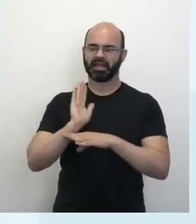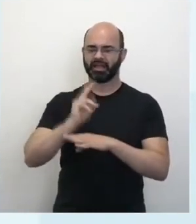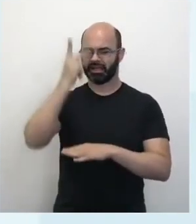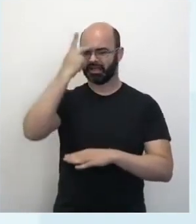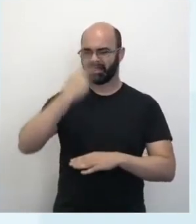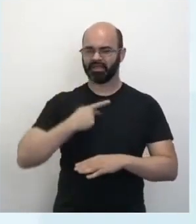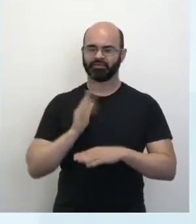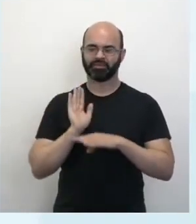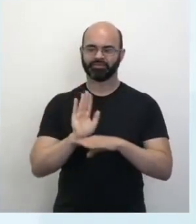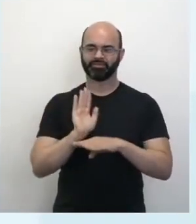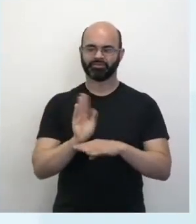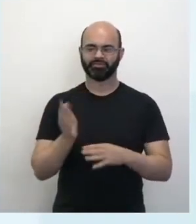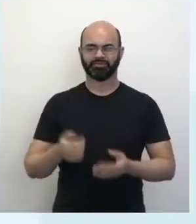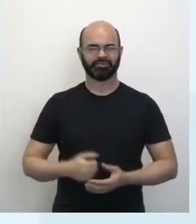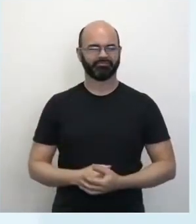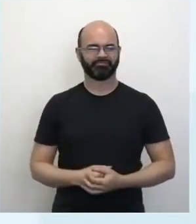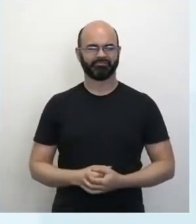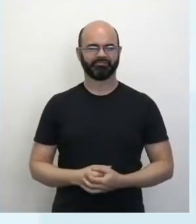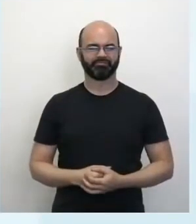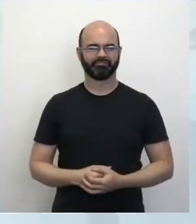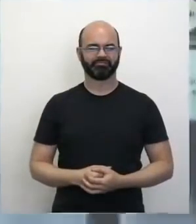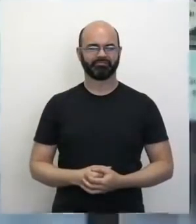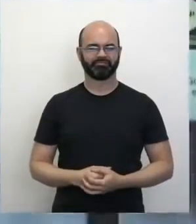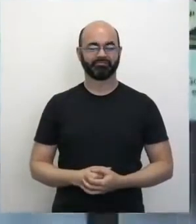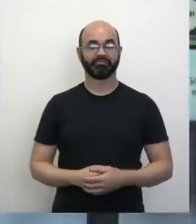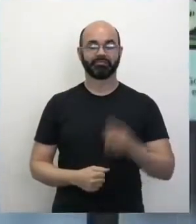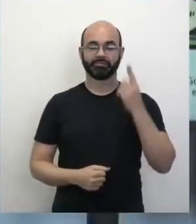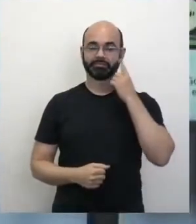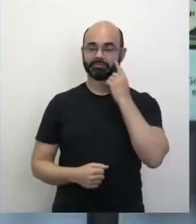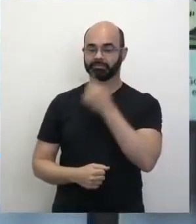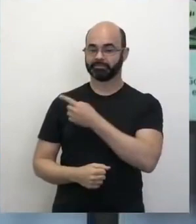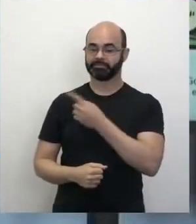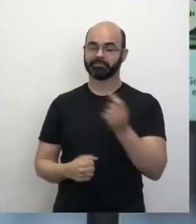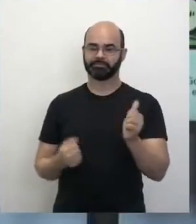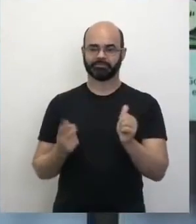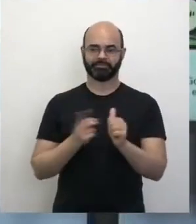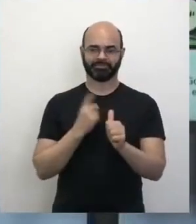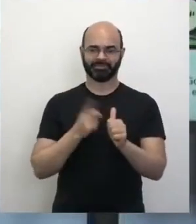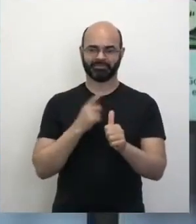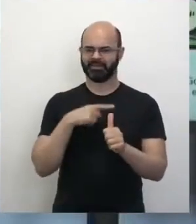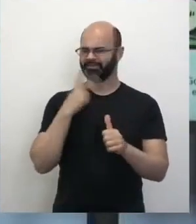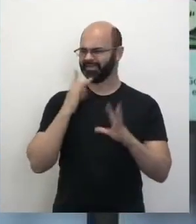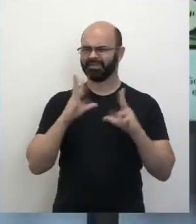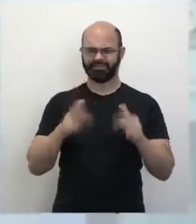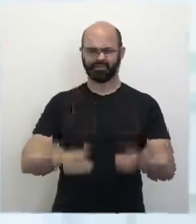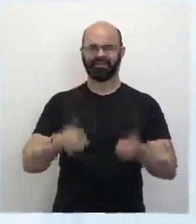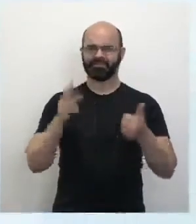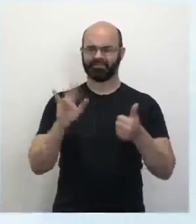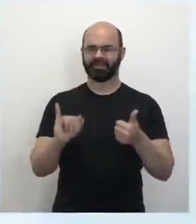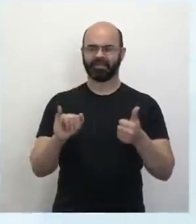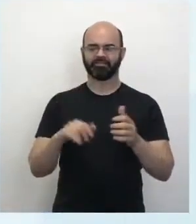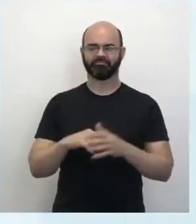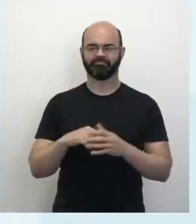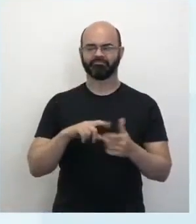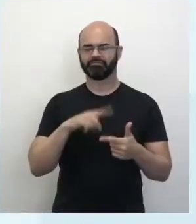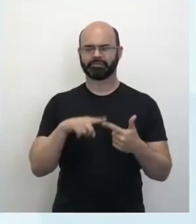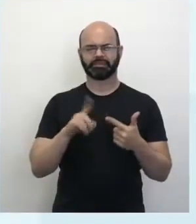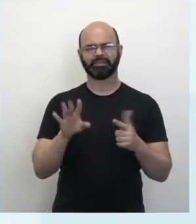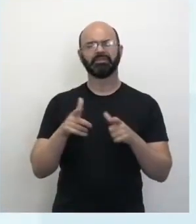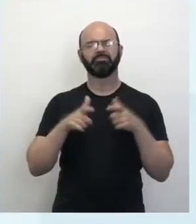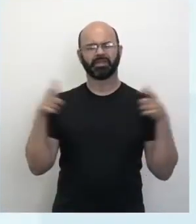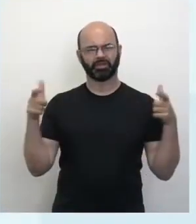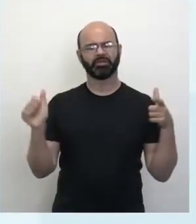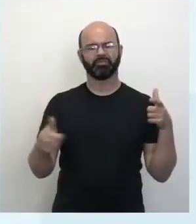E aí, esse efeito modalizador. No primeiro momento ela fala que tudo vai melhorar. Depois ela diz assim, a